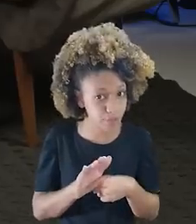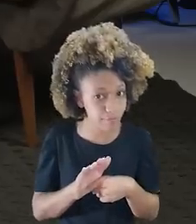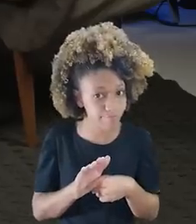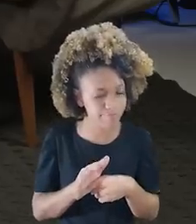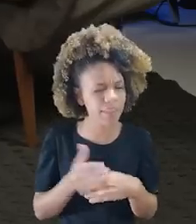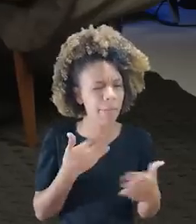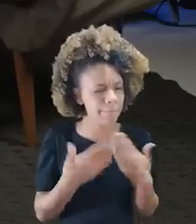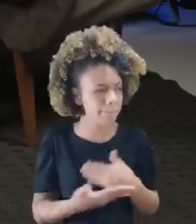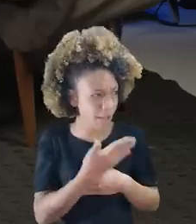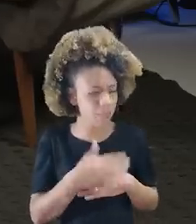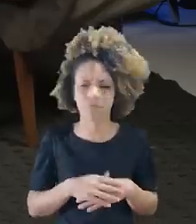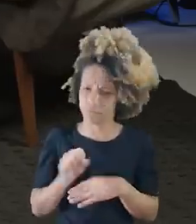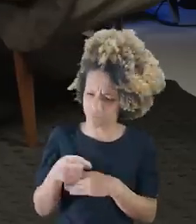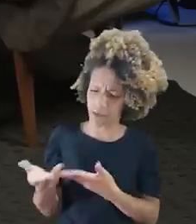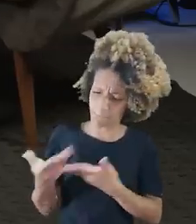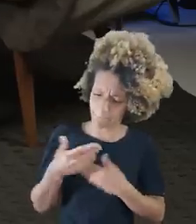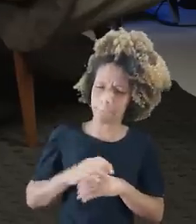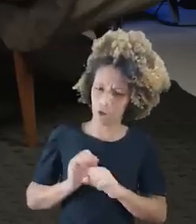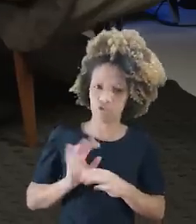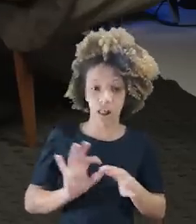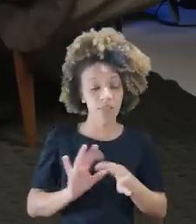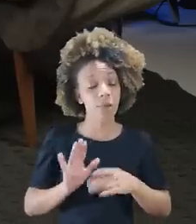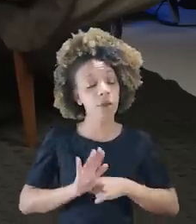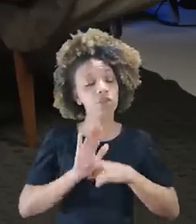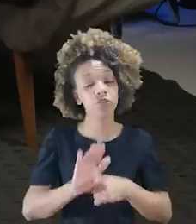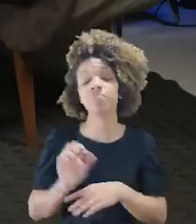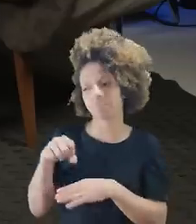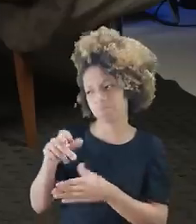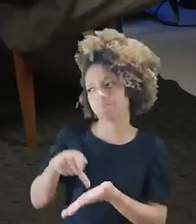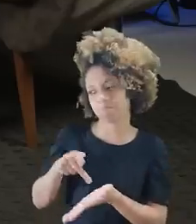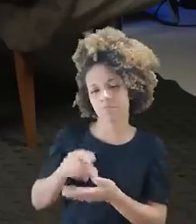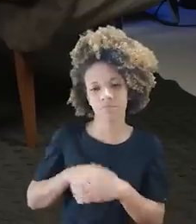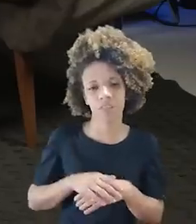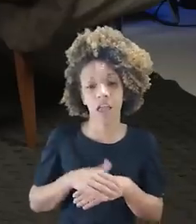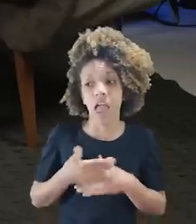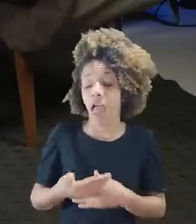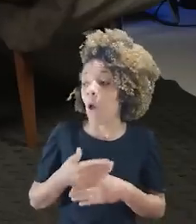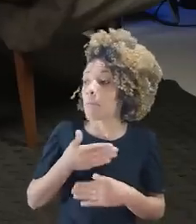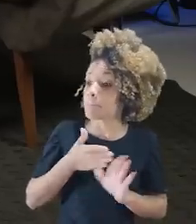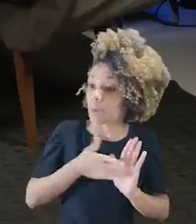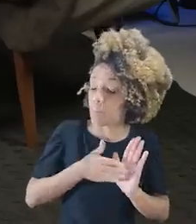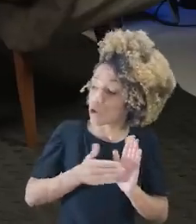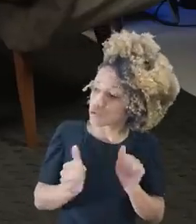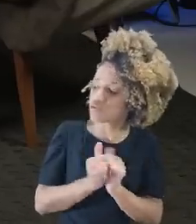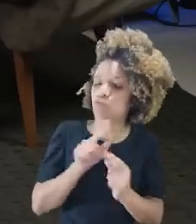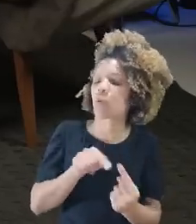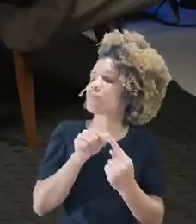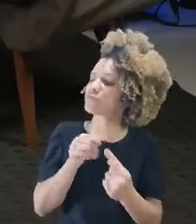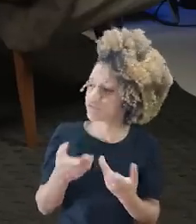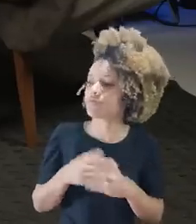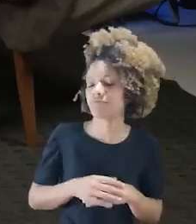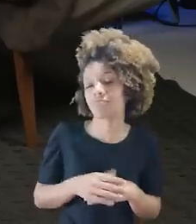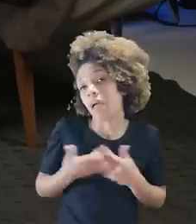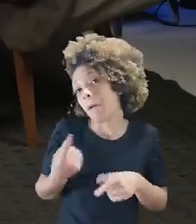precisando de uma ajuda bate um papo cara é gente pode que ela tá disposta a ajudar mano tô tô tô mesmo é uma missão junto